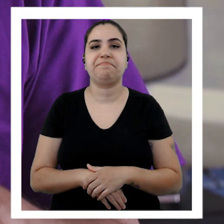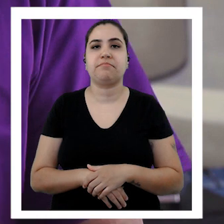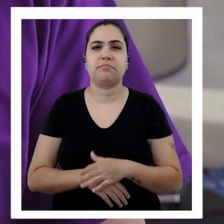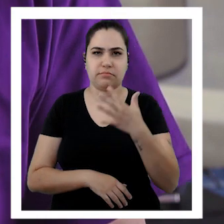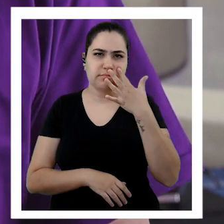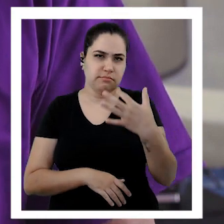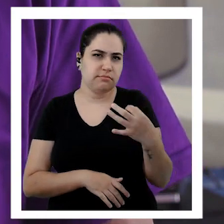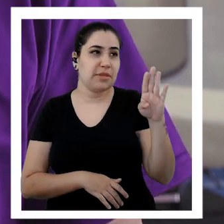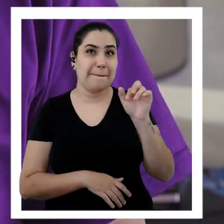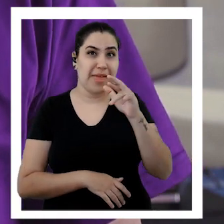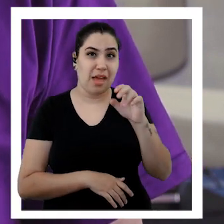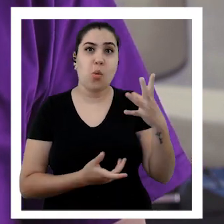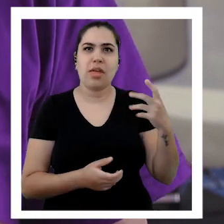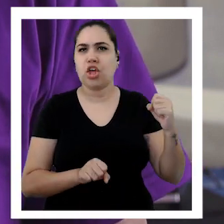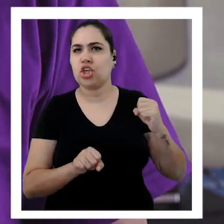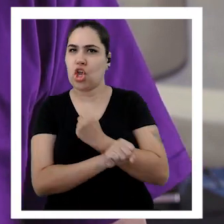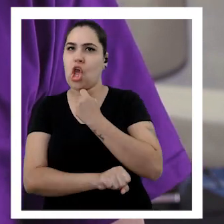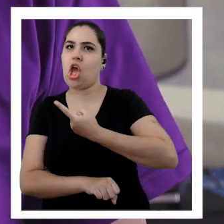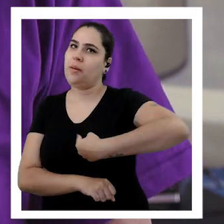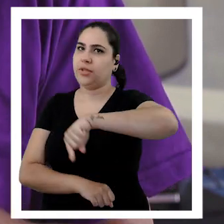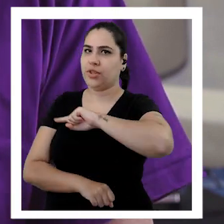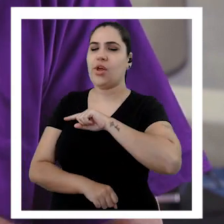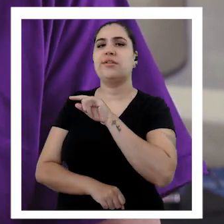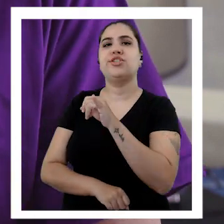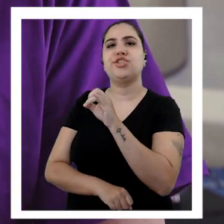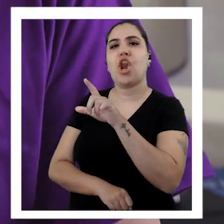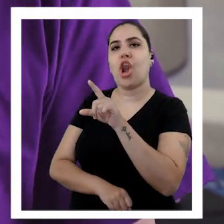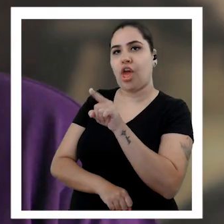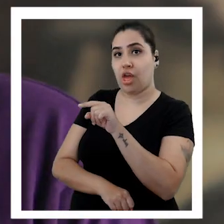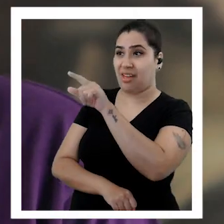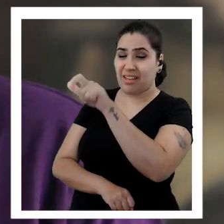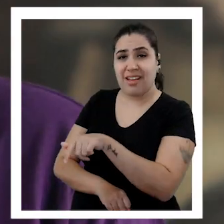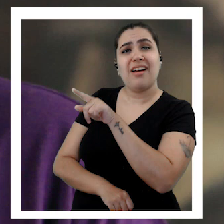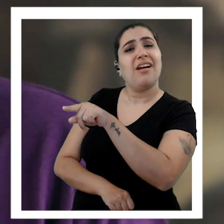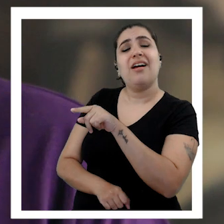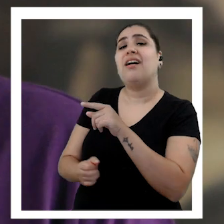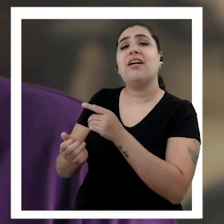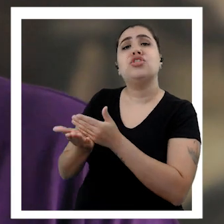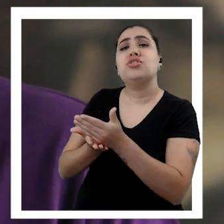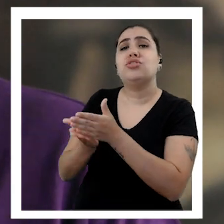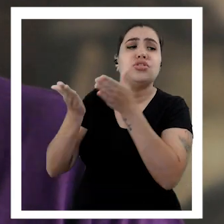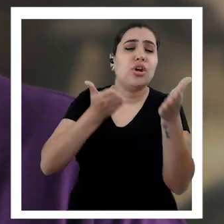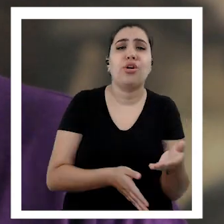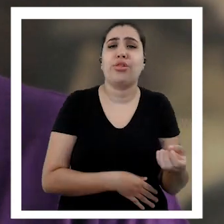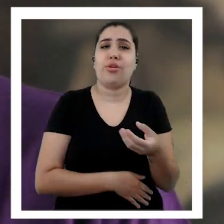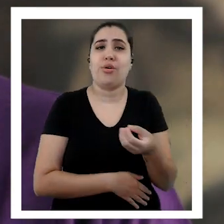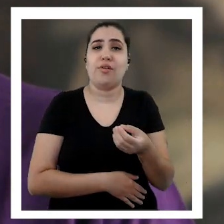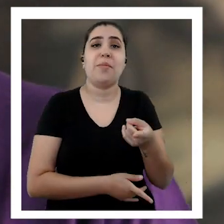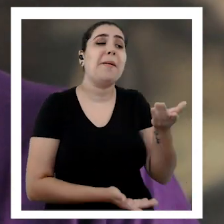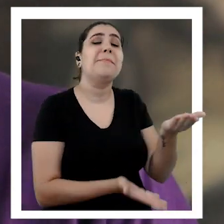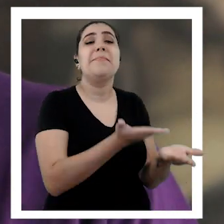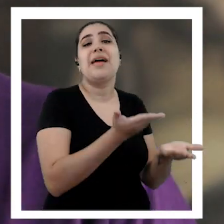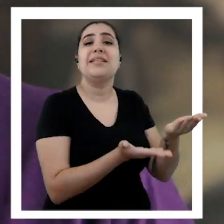peça. Se liga como o Berrão queria dar o golpe em cima do Giló. E o Giló era um catador que tinha acabado de